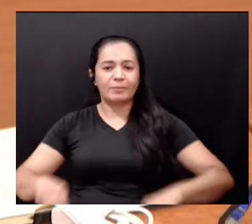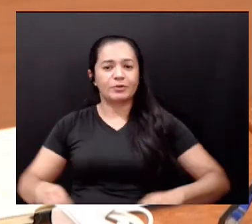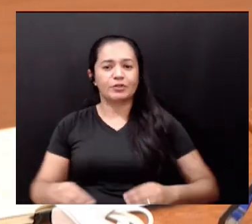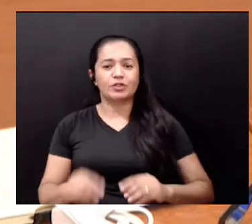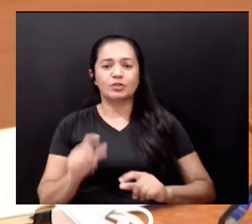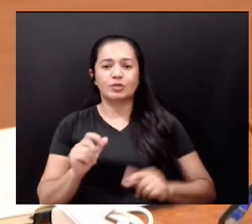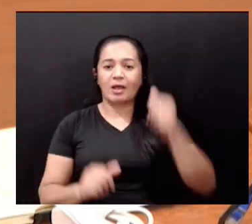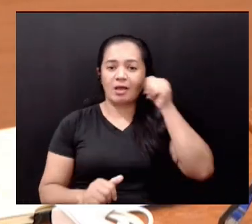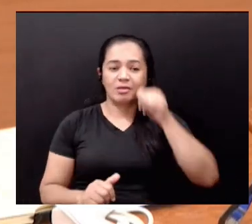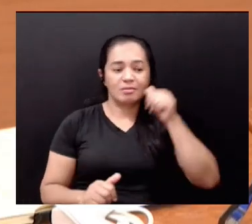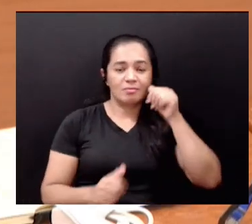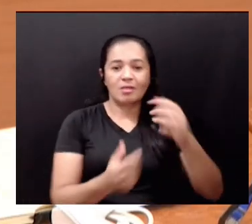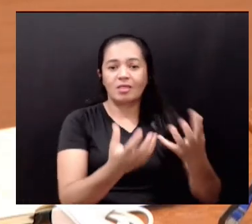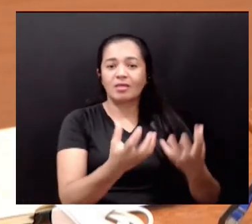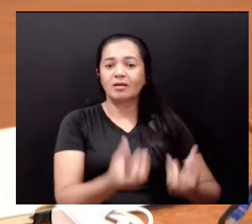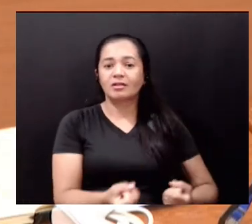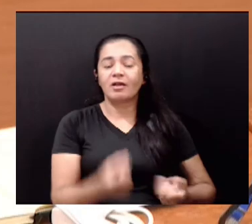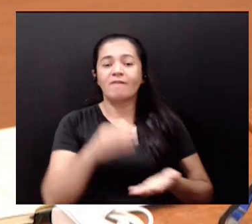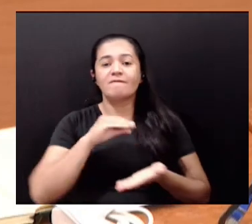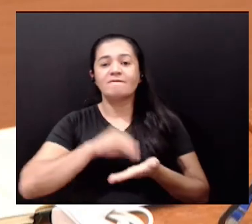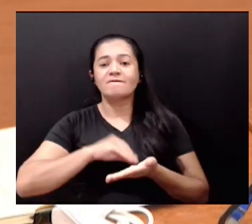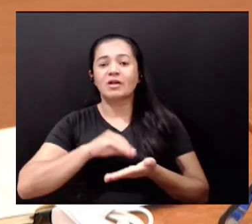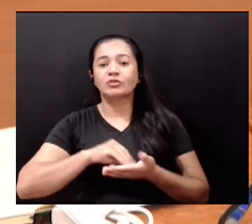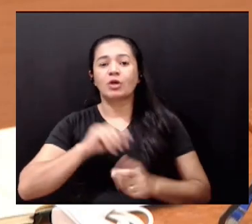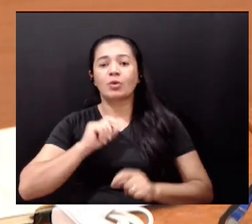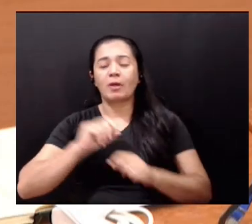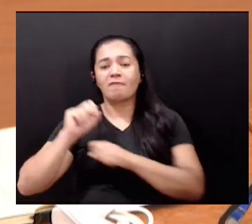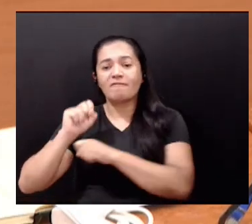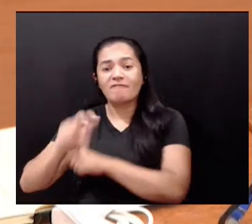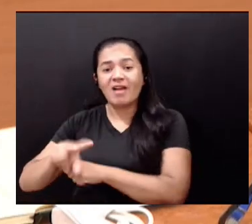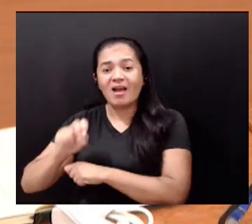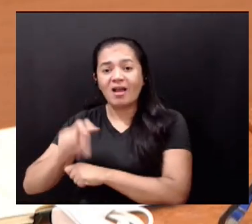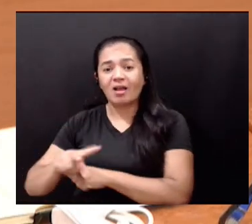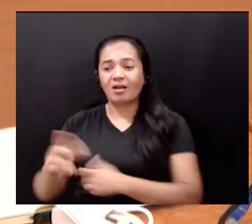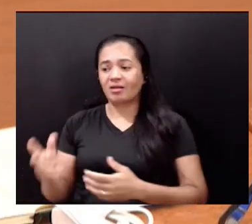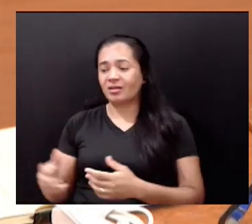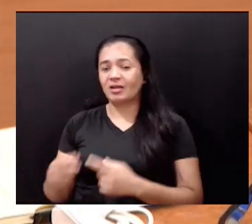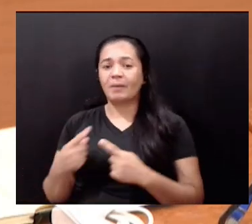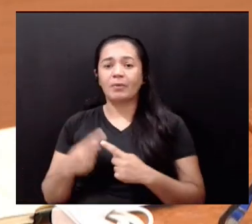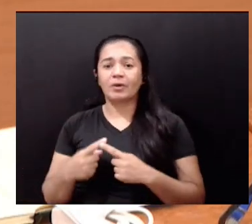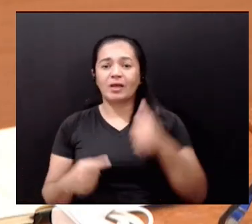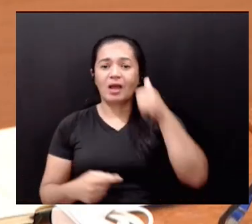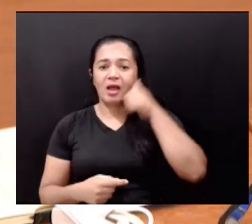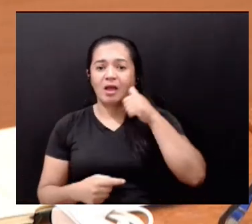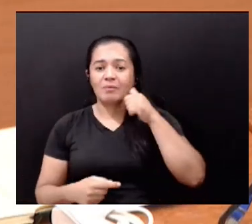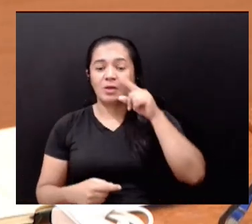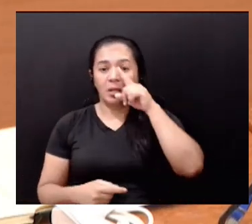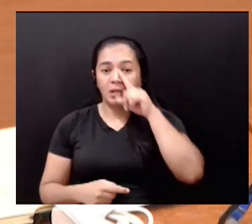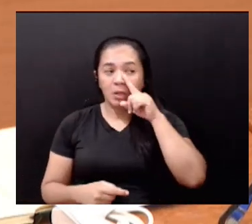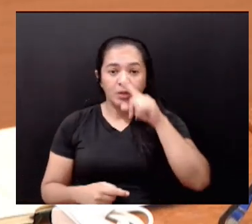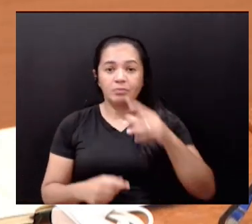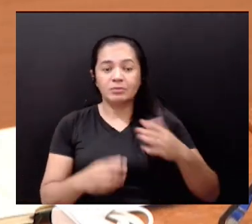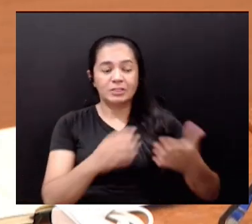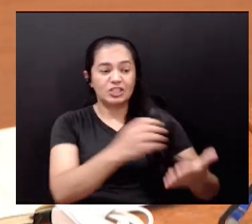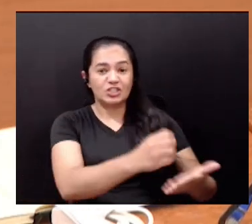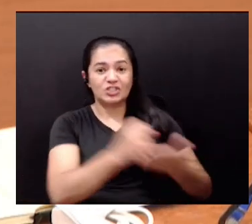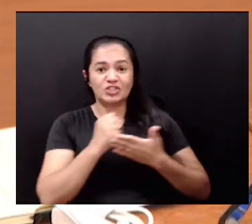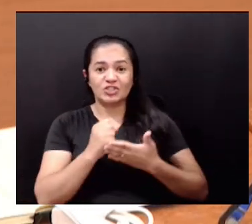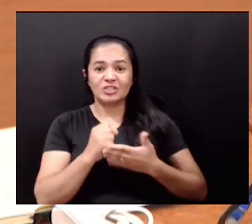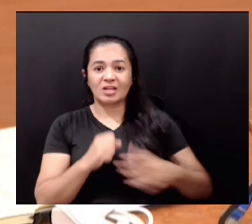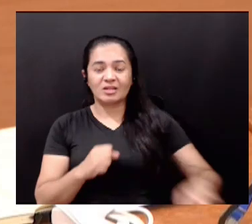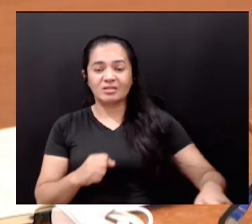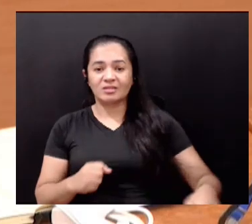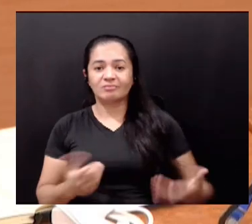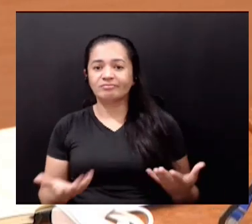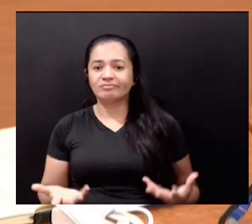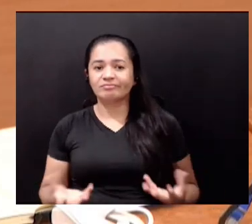Falta de vagas para acolhimento, para tirar essa mulher de uma situação de risco, de vulnerabilidade, que ela precise de um